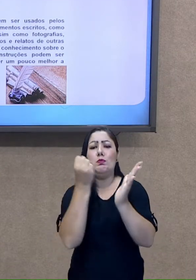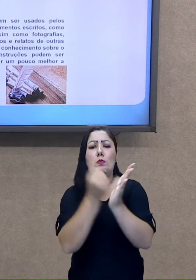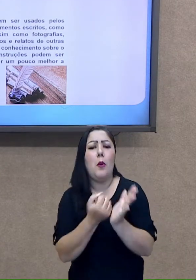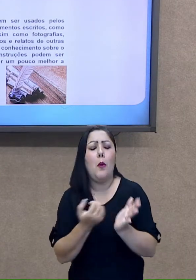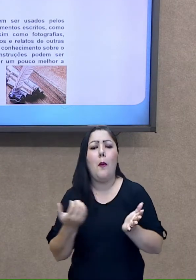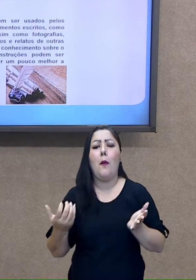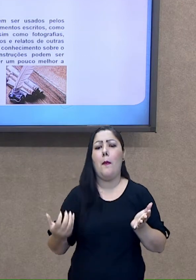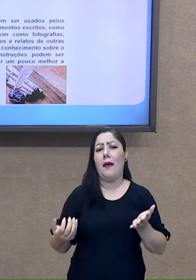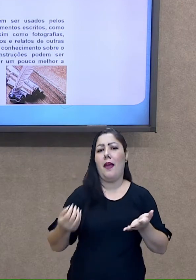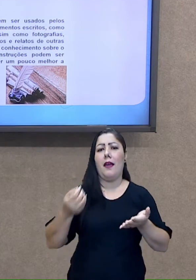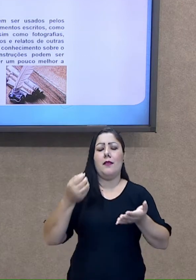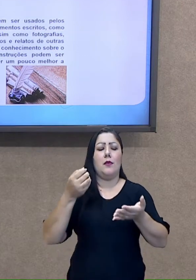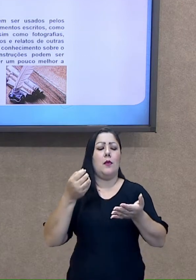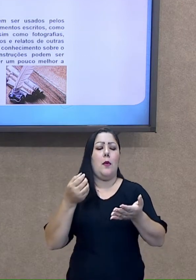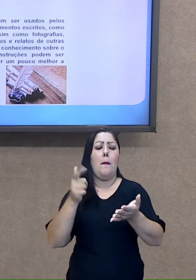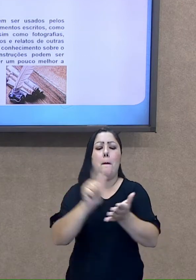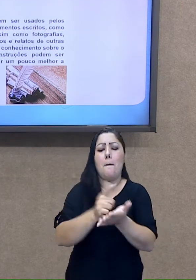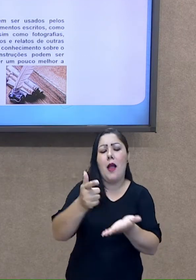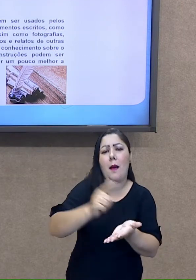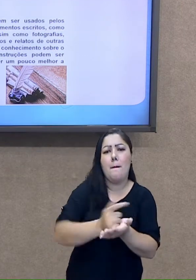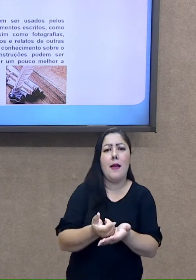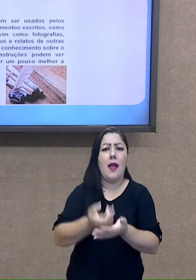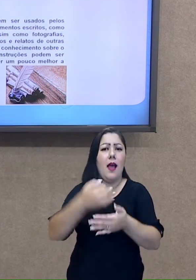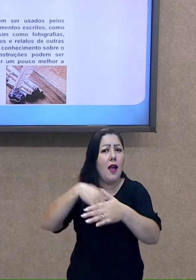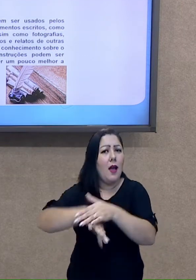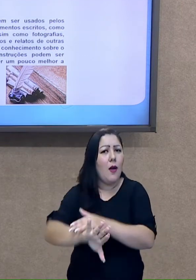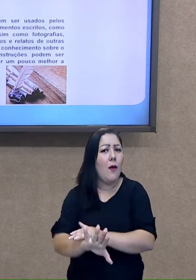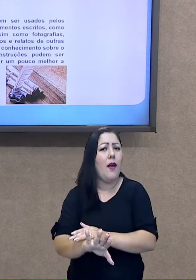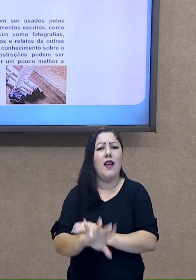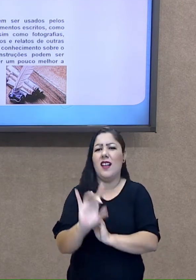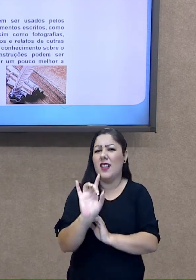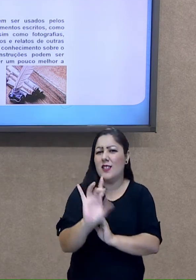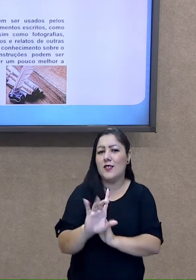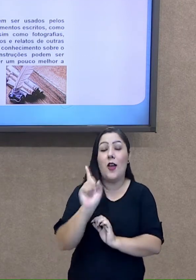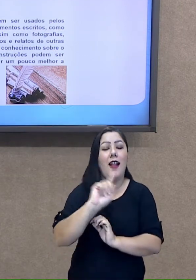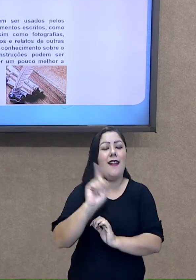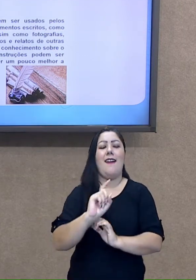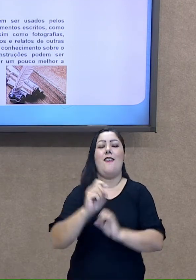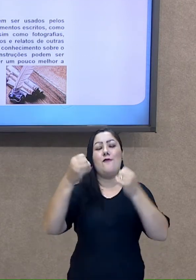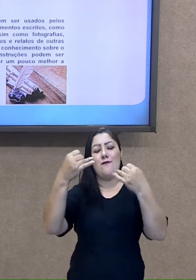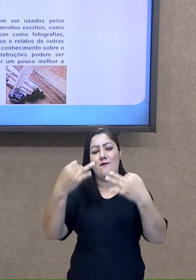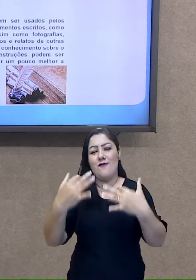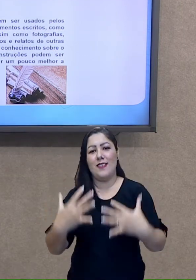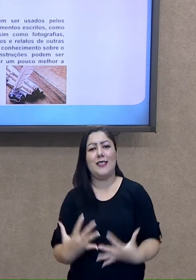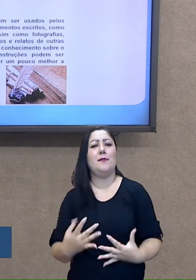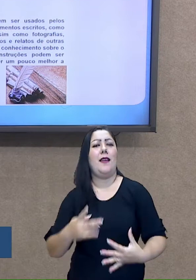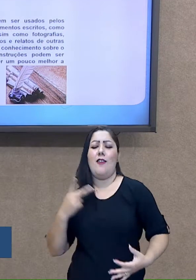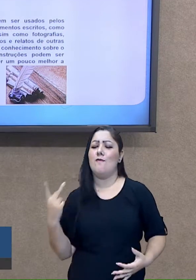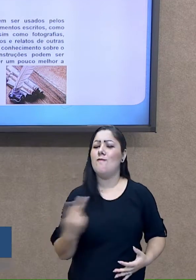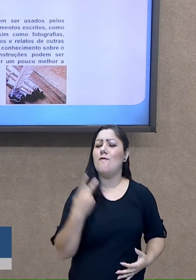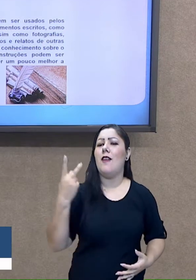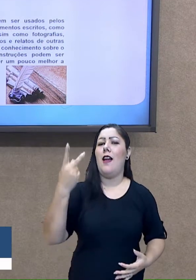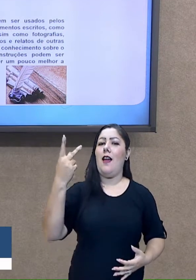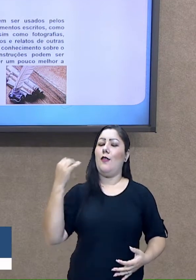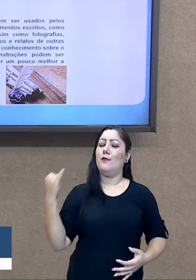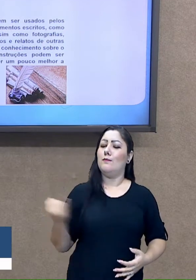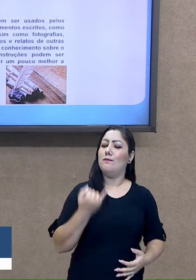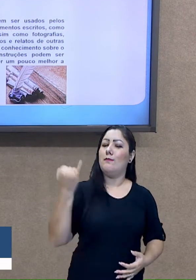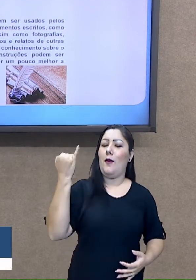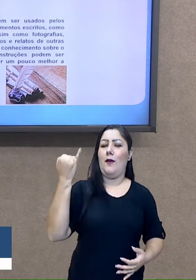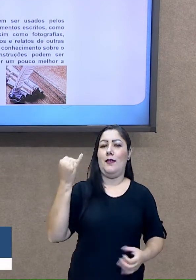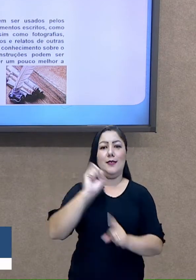está guardado em uma gaveta. Nós vamos falar de coisas que têm muito valor para a nossa história, para a nossa